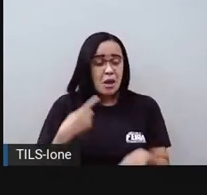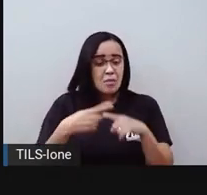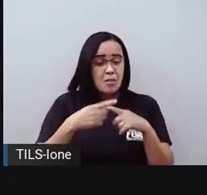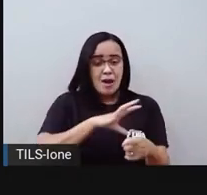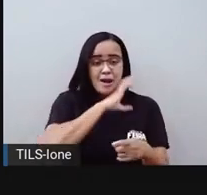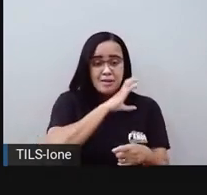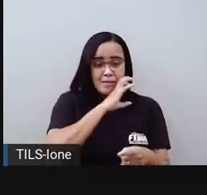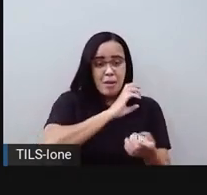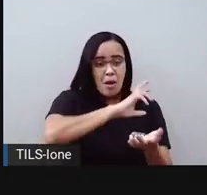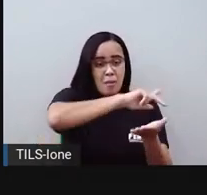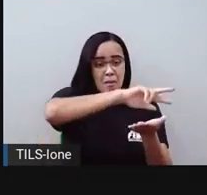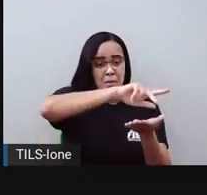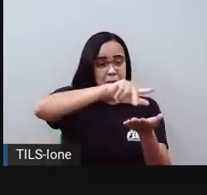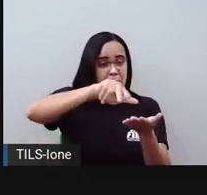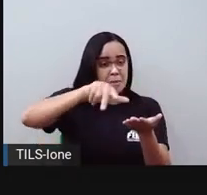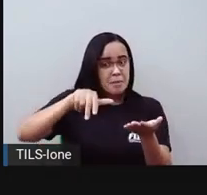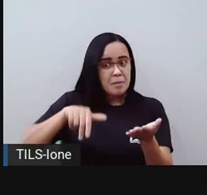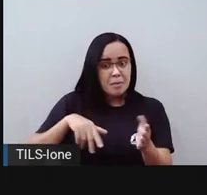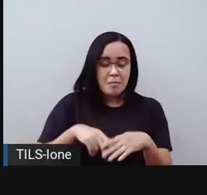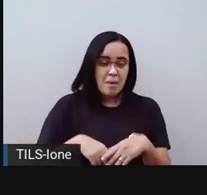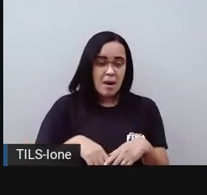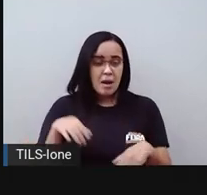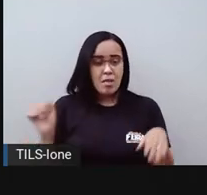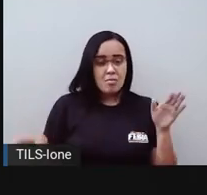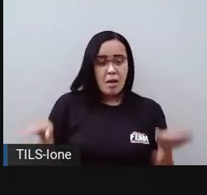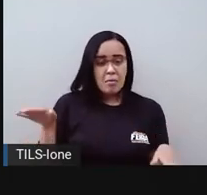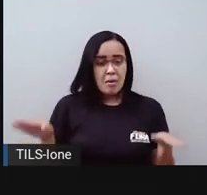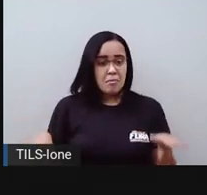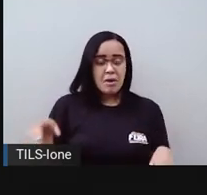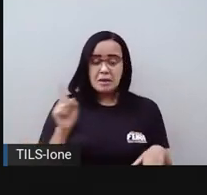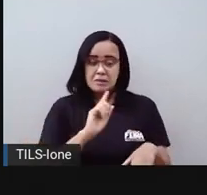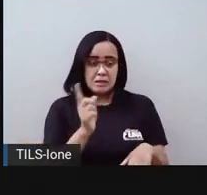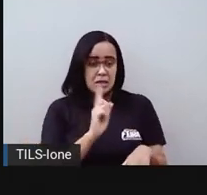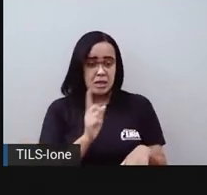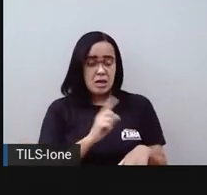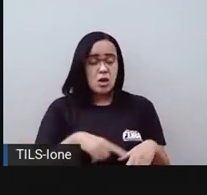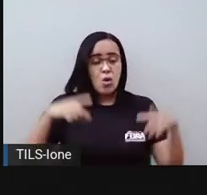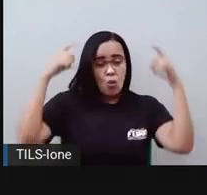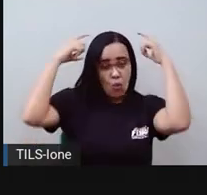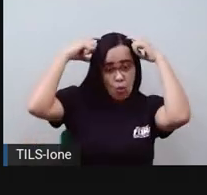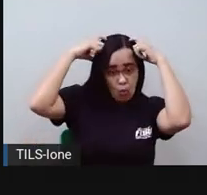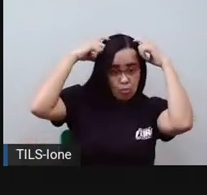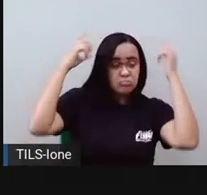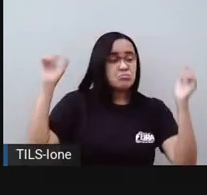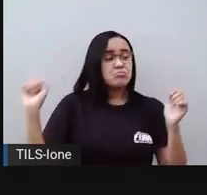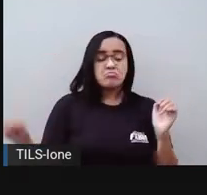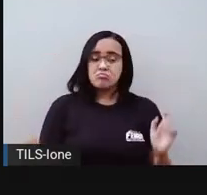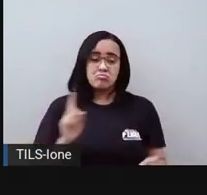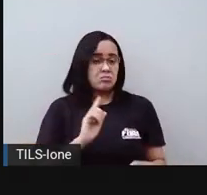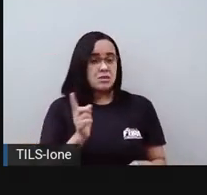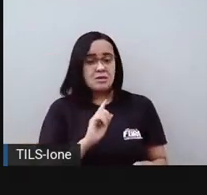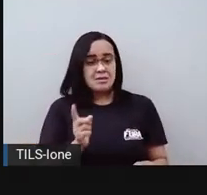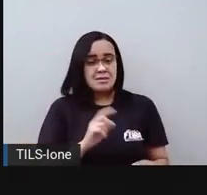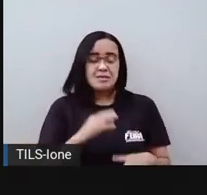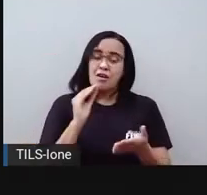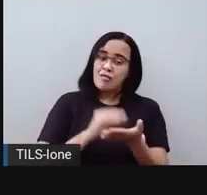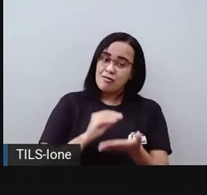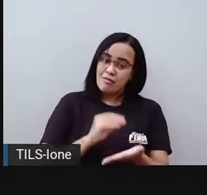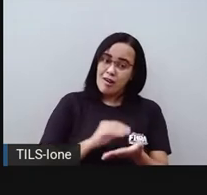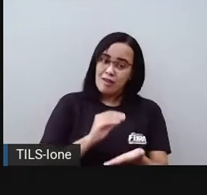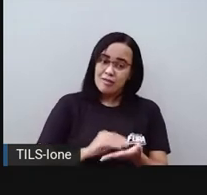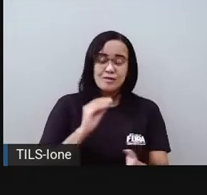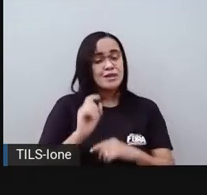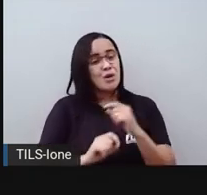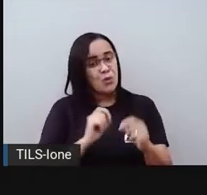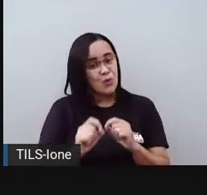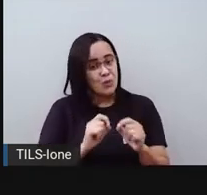O pinguim disse que não fui ele. O urso falou que não foi ele. Eu falei, ué, gente, só falta agora o canguru também falar que não